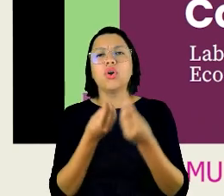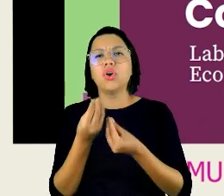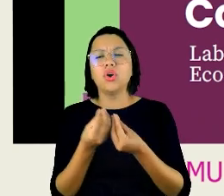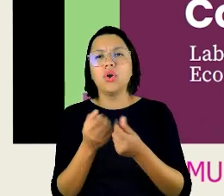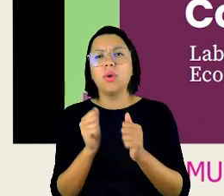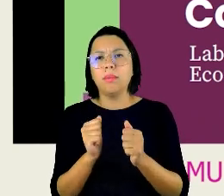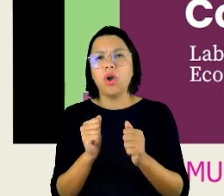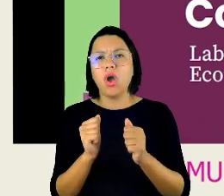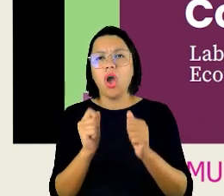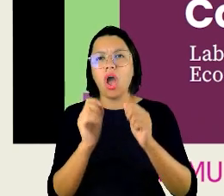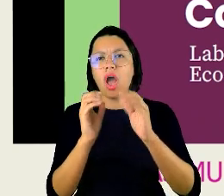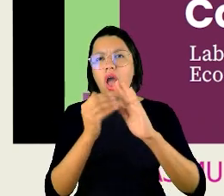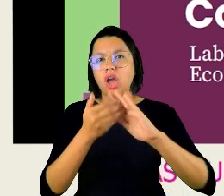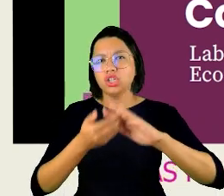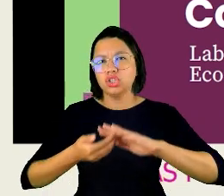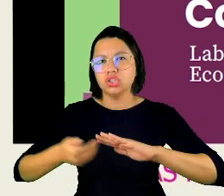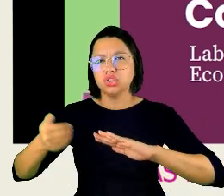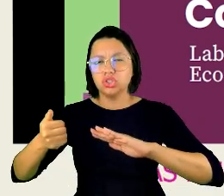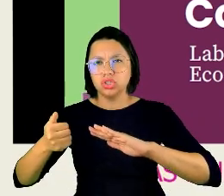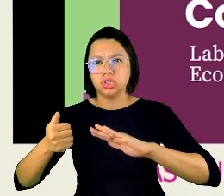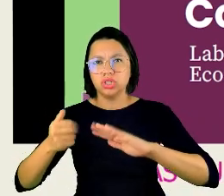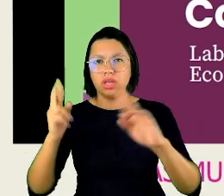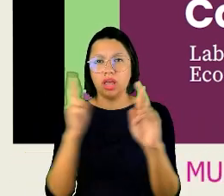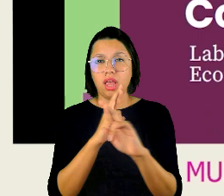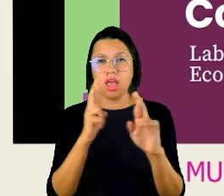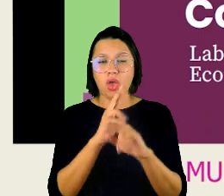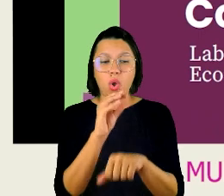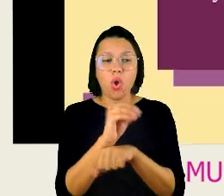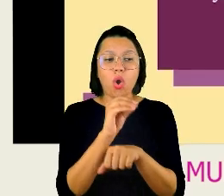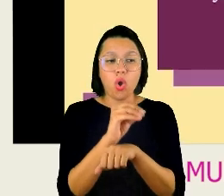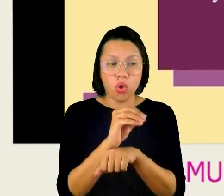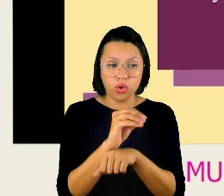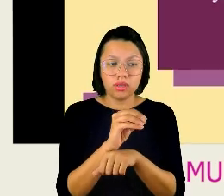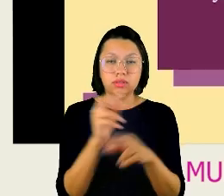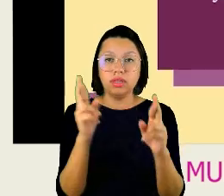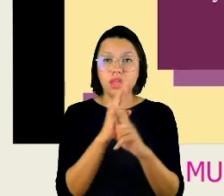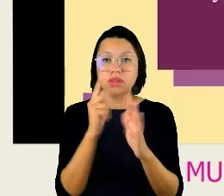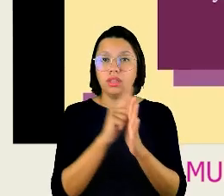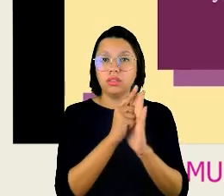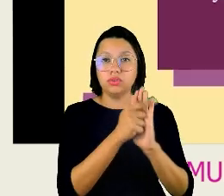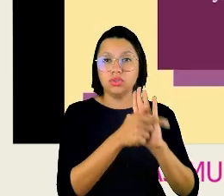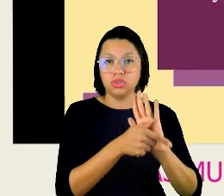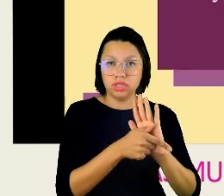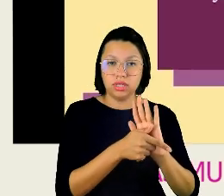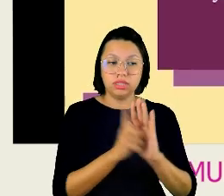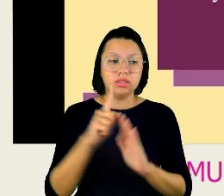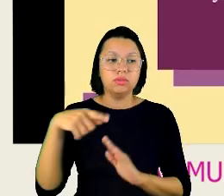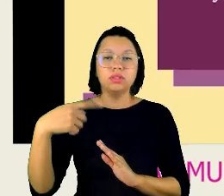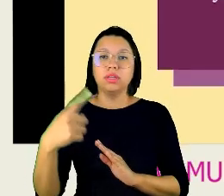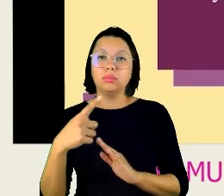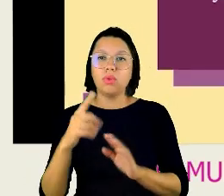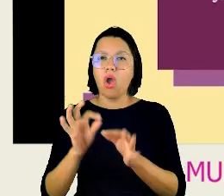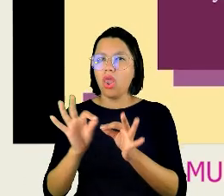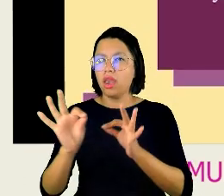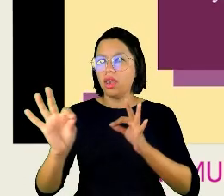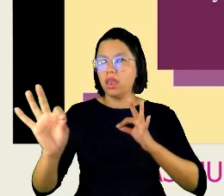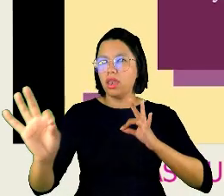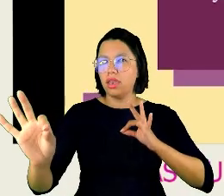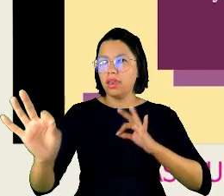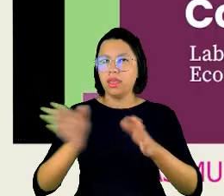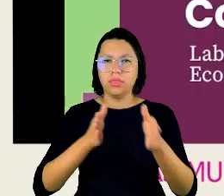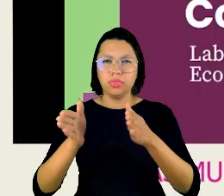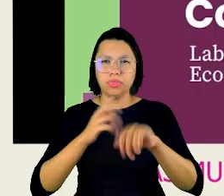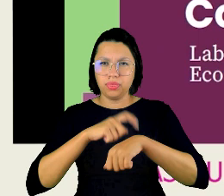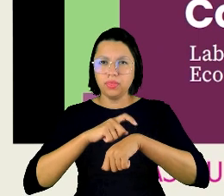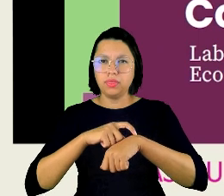gente pode desvincular, né, a questão do cuidado das questões de gênero. Depois a gente foi para a linha do tempo, né, então a gente